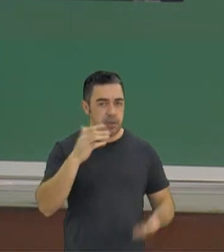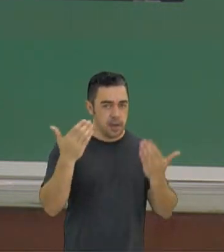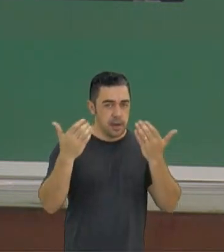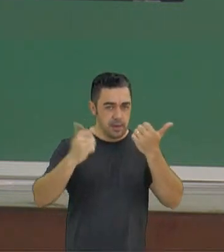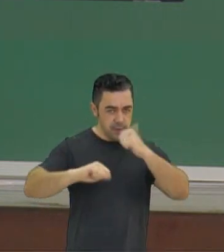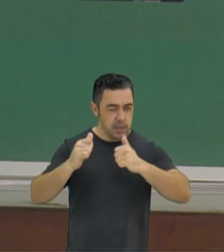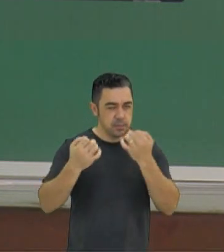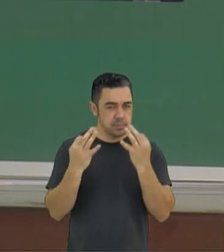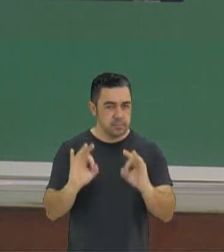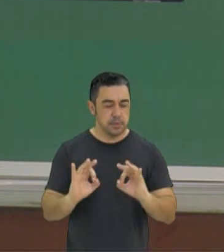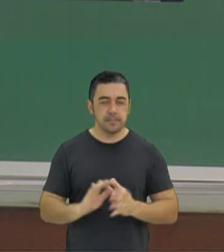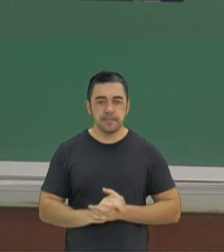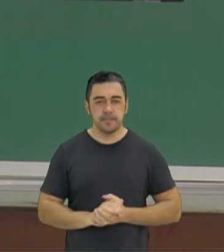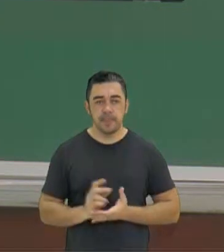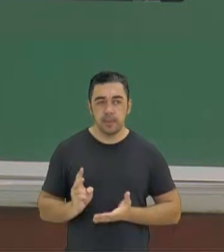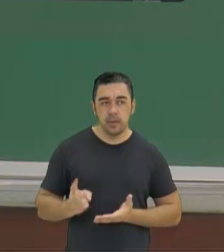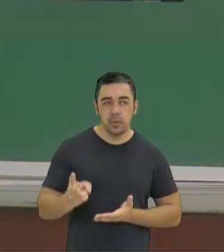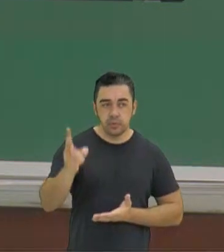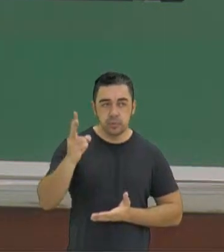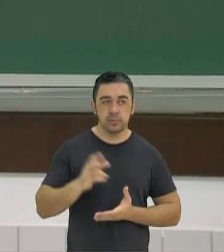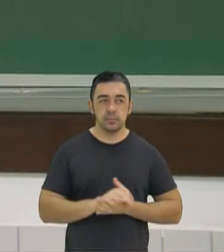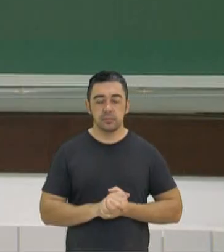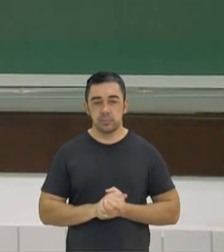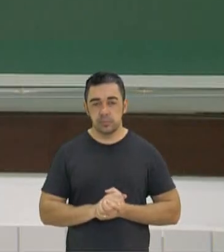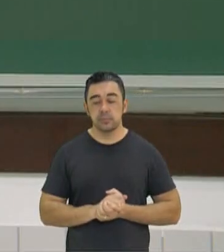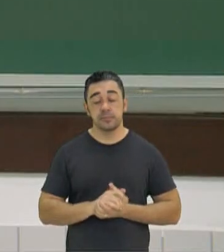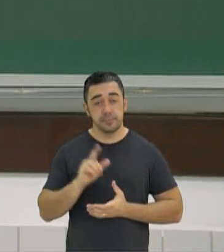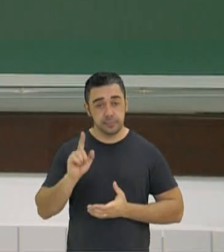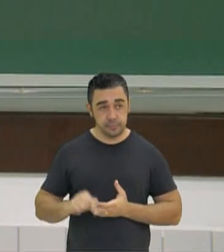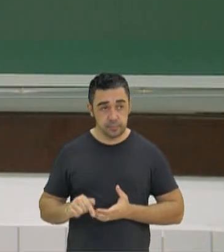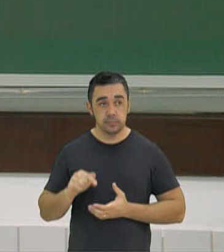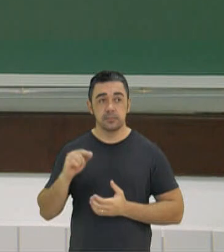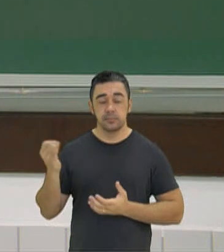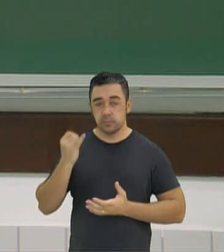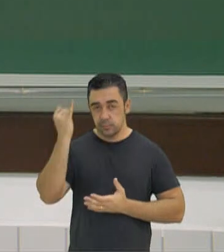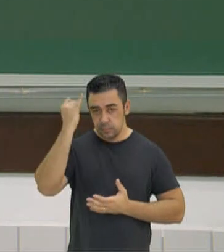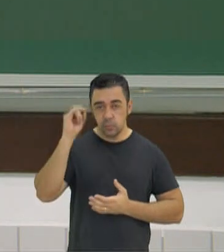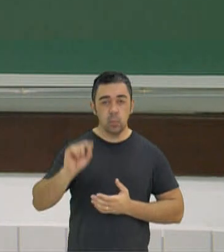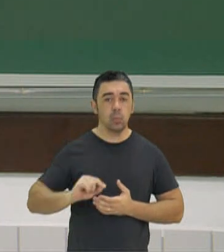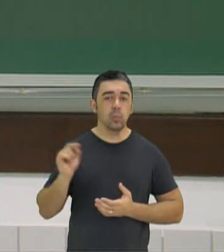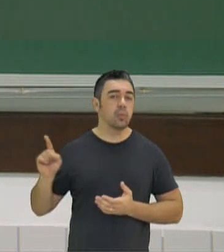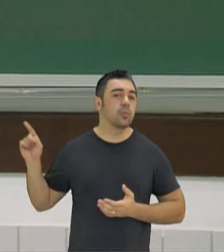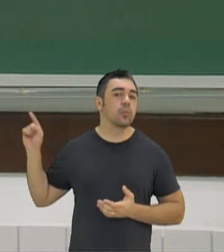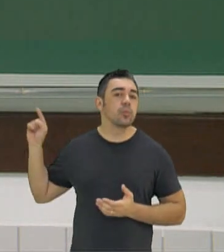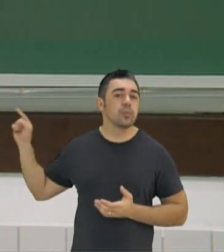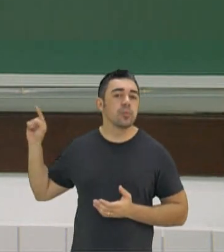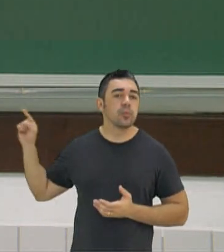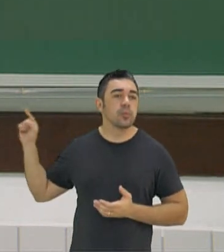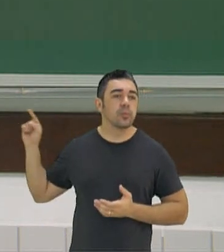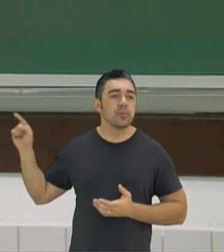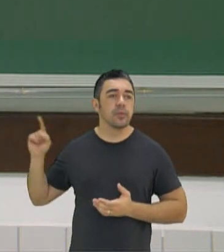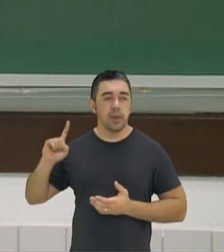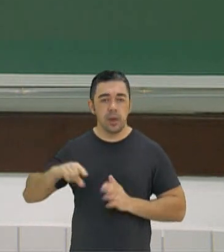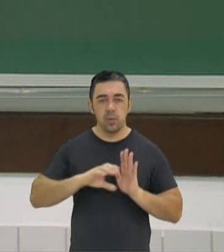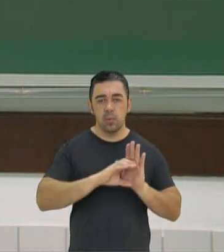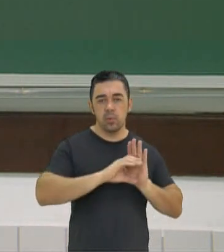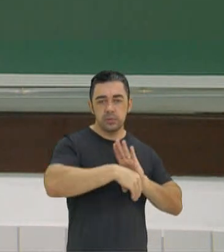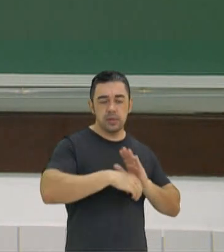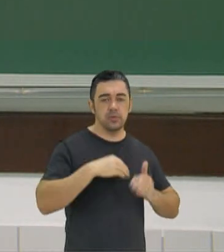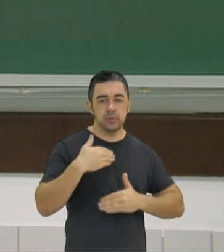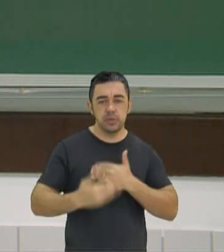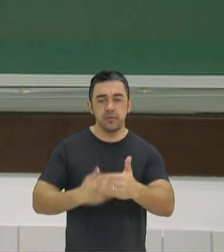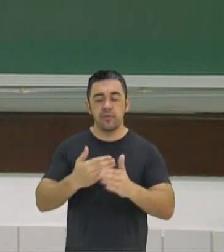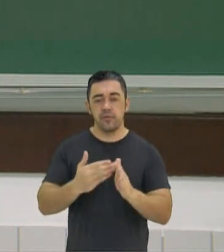avaliado. Agora, para continuar, vamos a uma parte que eu acho extremamente importante, que é o quesito conceito de